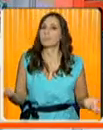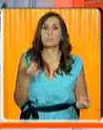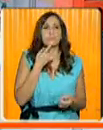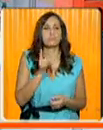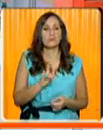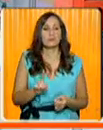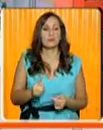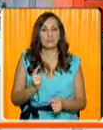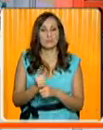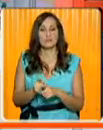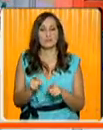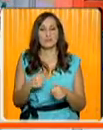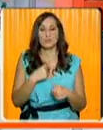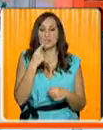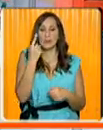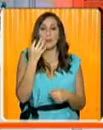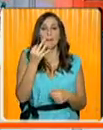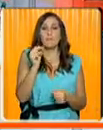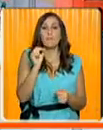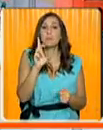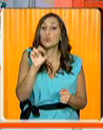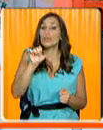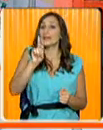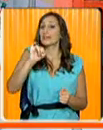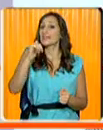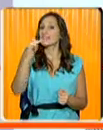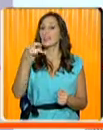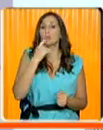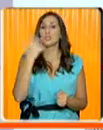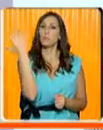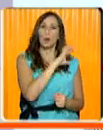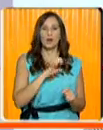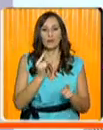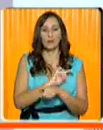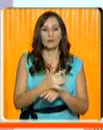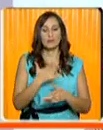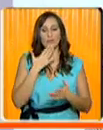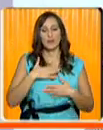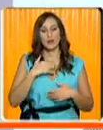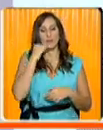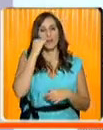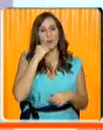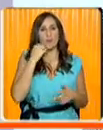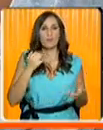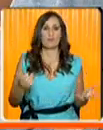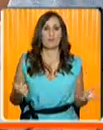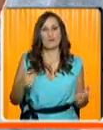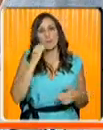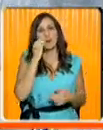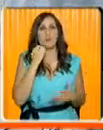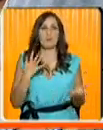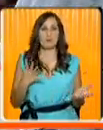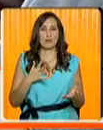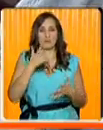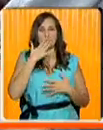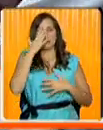Mas estás a ver, até nisso, quer dizer, eu disse porquita, que até é uma coisa engraçada, e tu dizes logo porca, que é uma coisa que magoa, estás a perceber? Ah, não, ela disse o nome da amiga